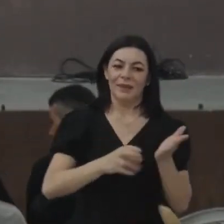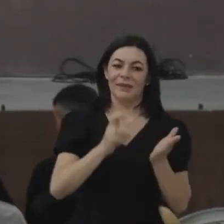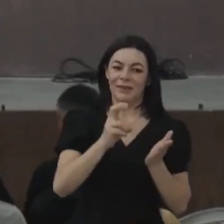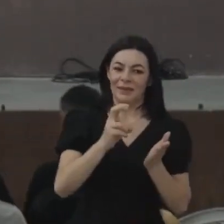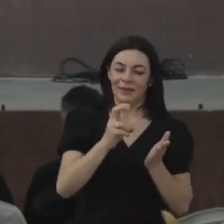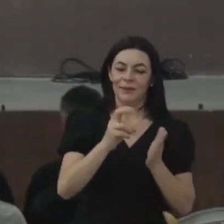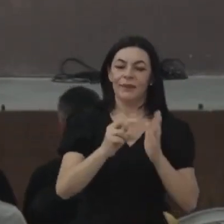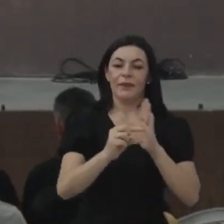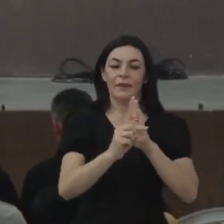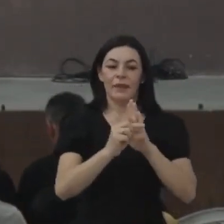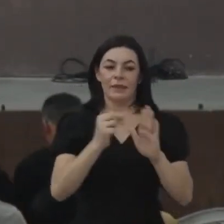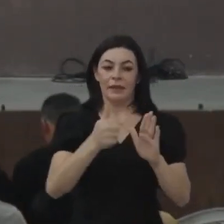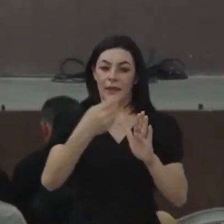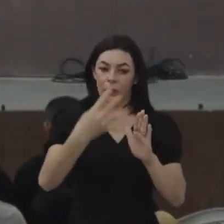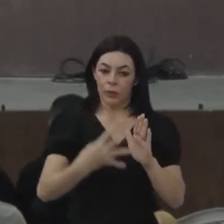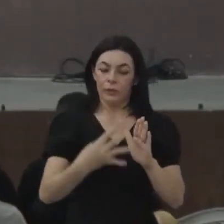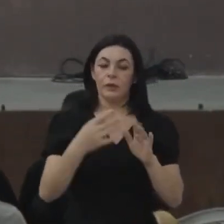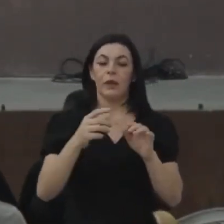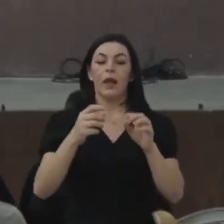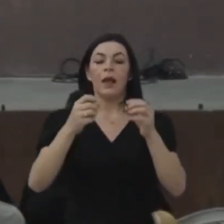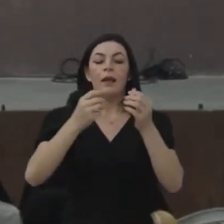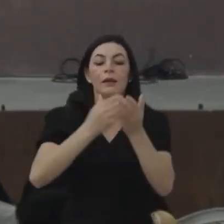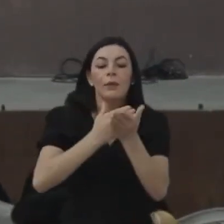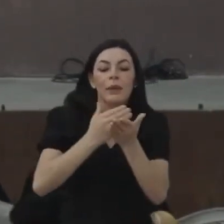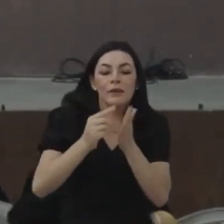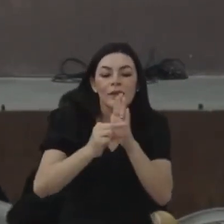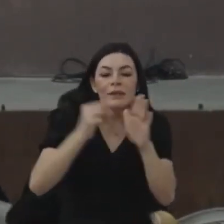Vocês são o sal da terra.